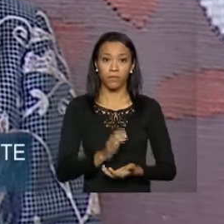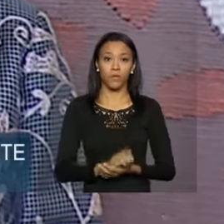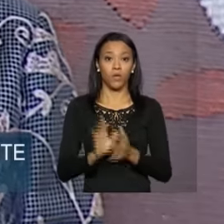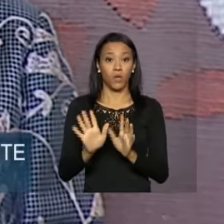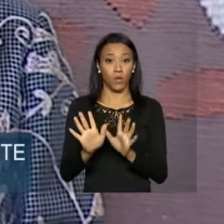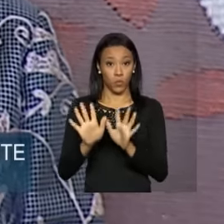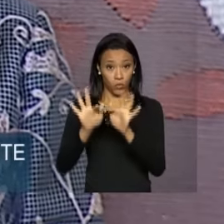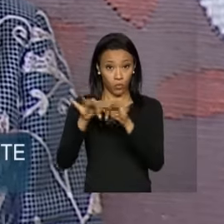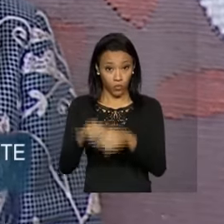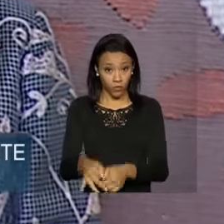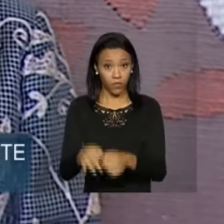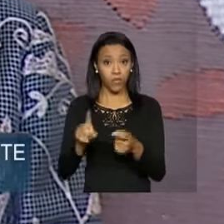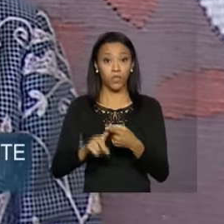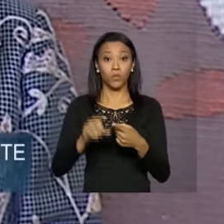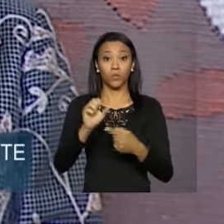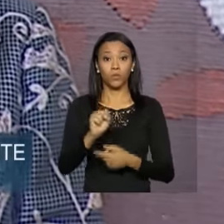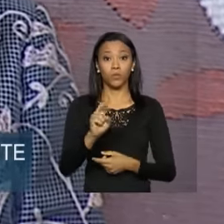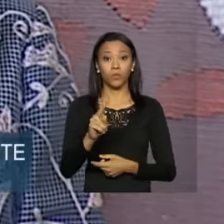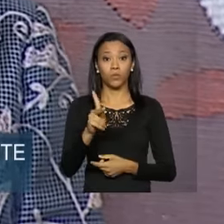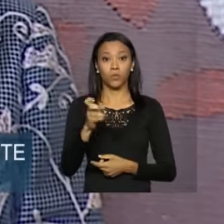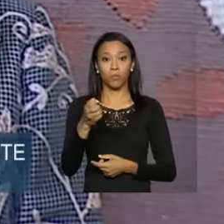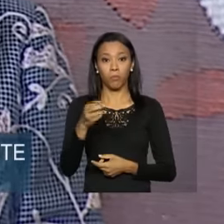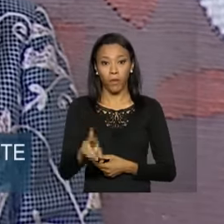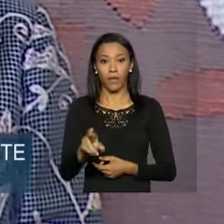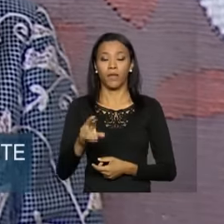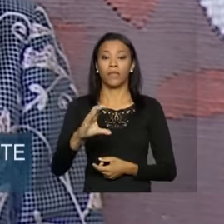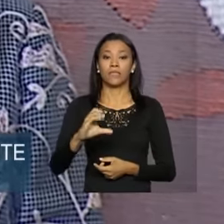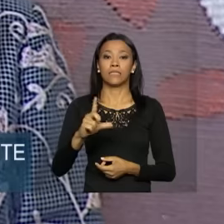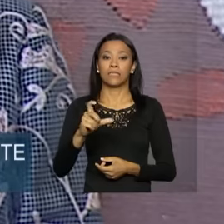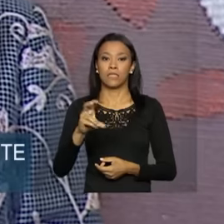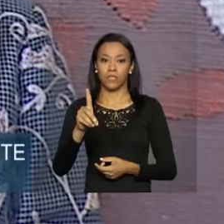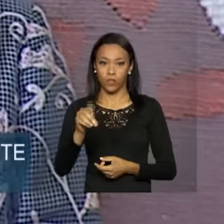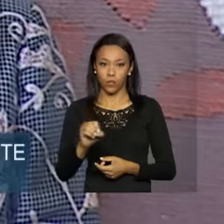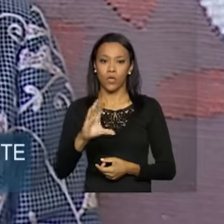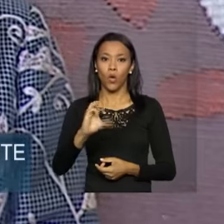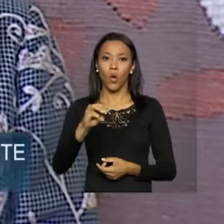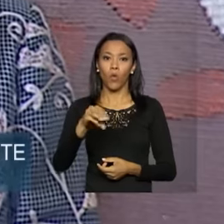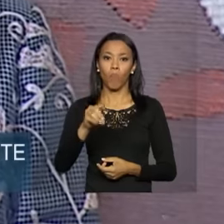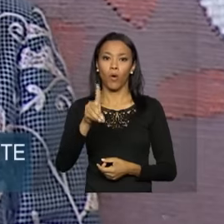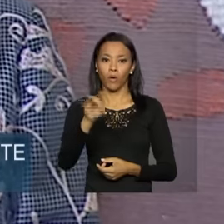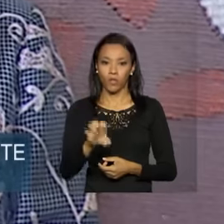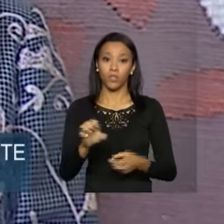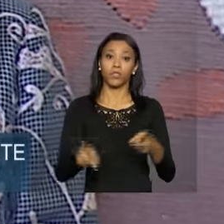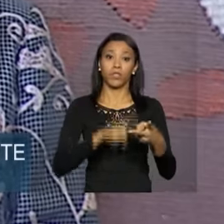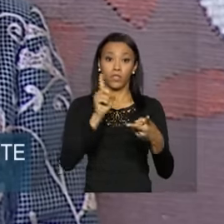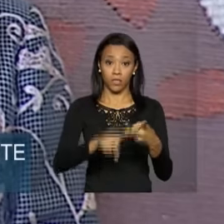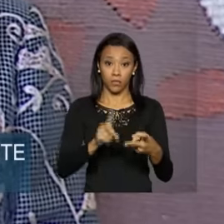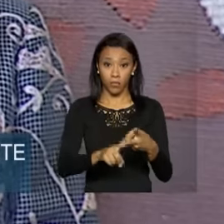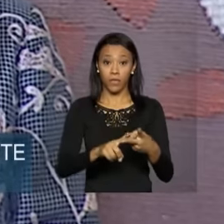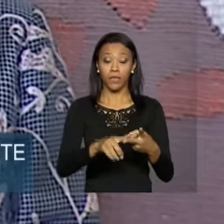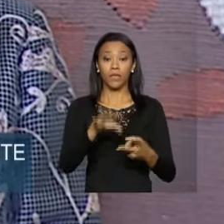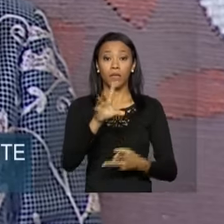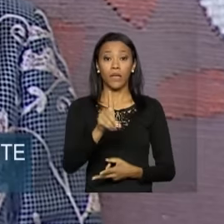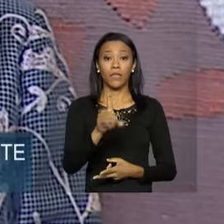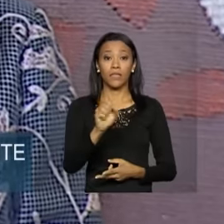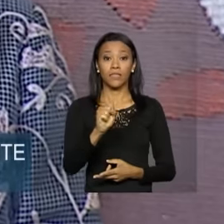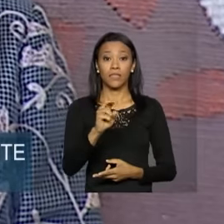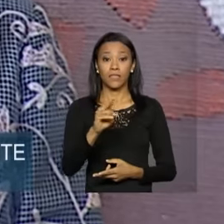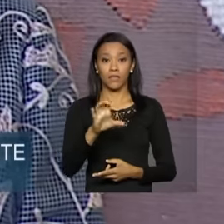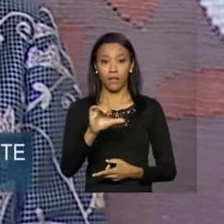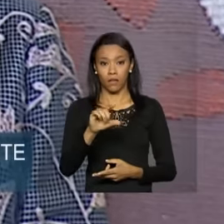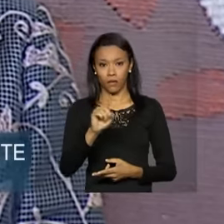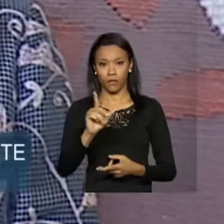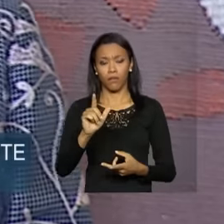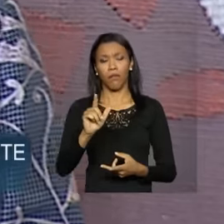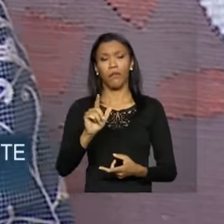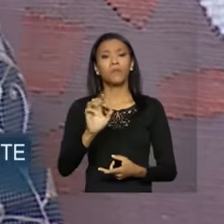do superciclo das commodities, e a própria desaceleração do crescimento na China,